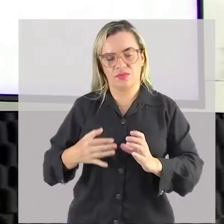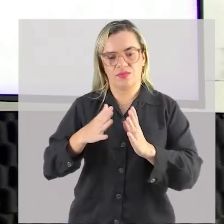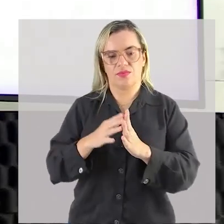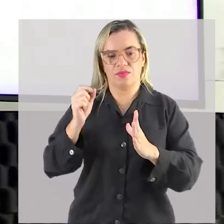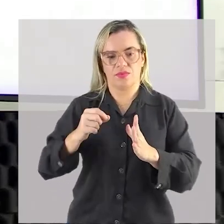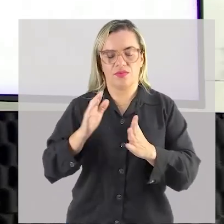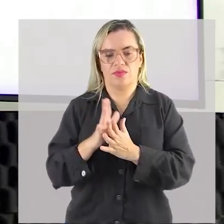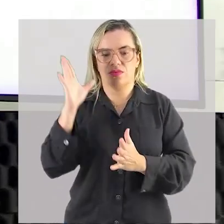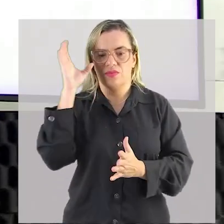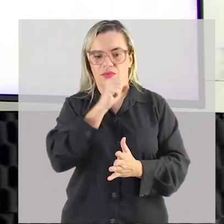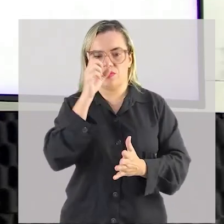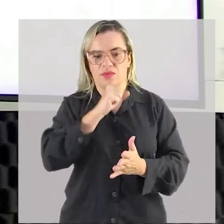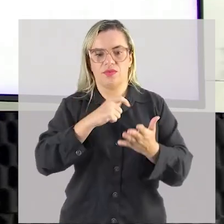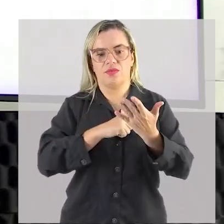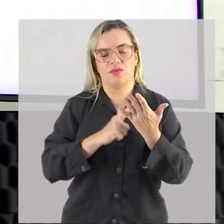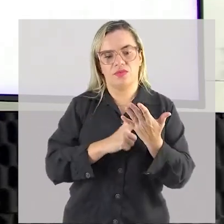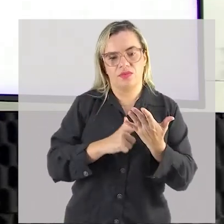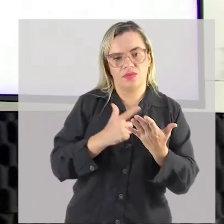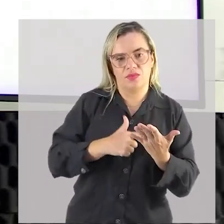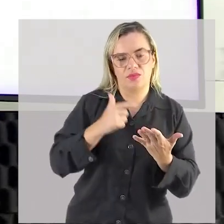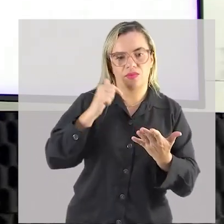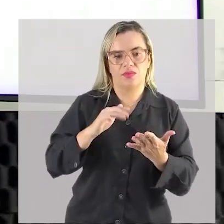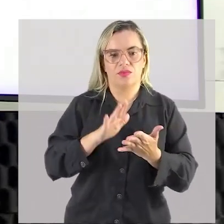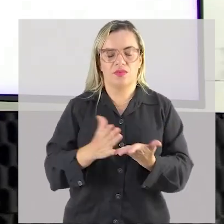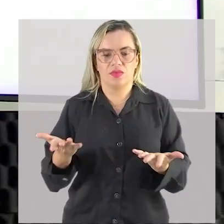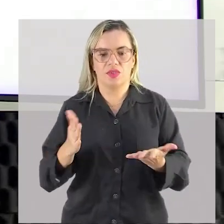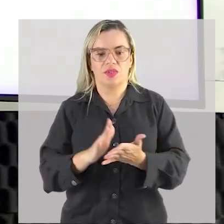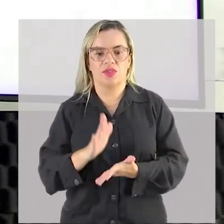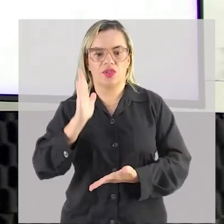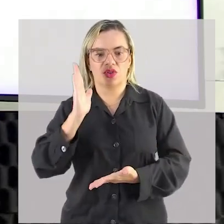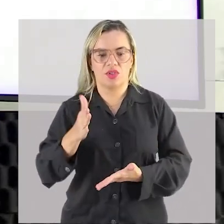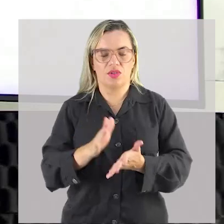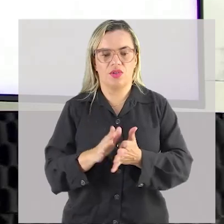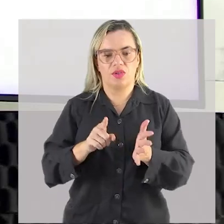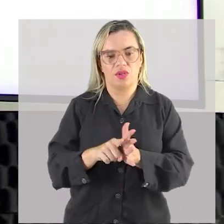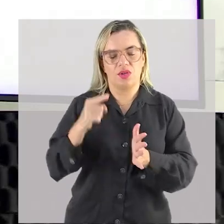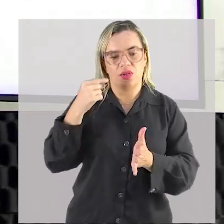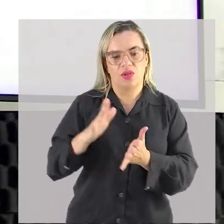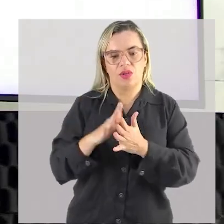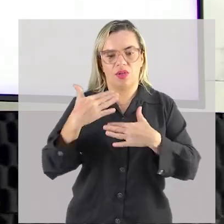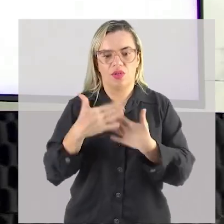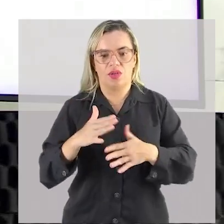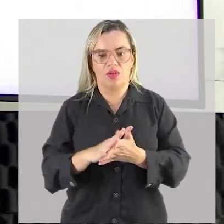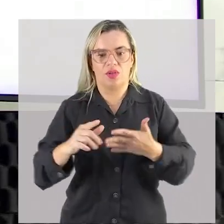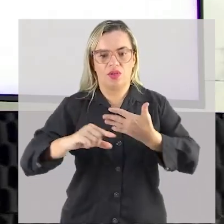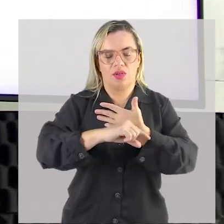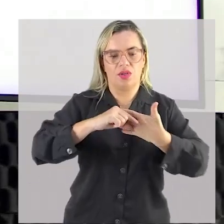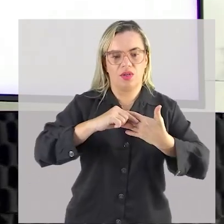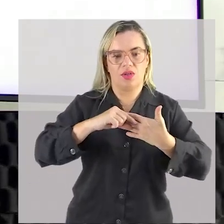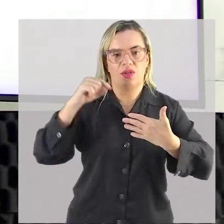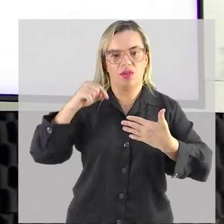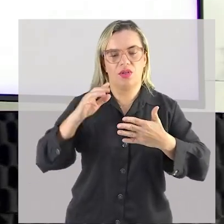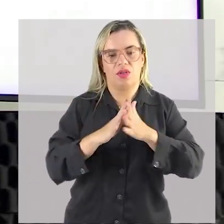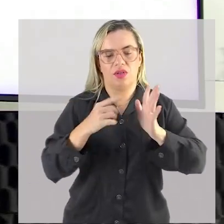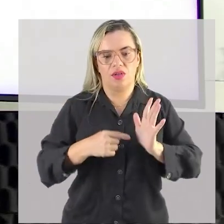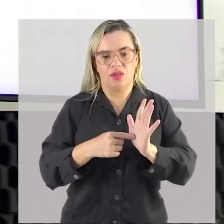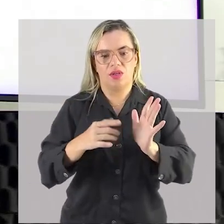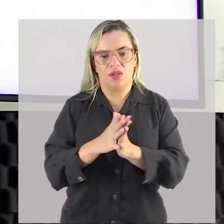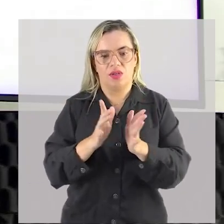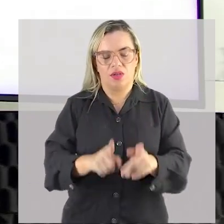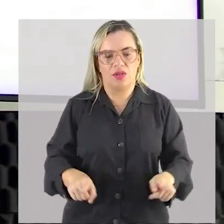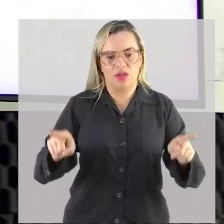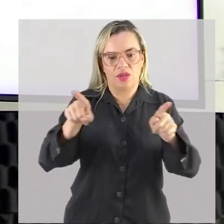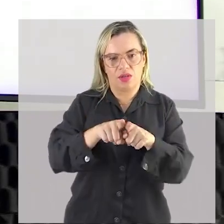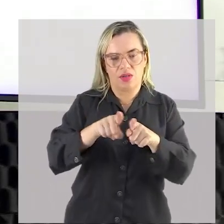rapidinho dessa obra que já foi explorada Por que Cacau você tá repetindo Porque o autor ele vai trazer